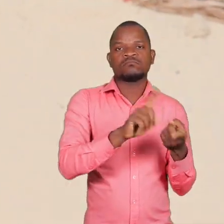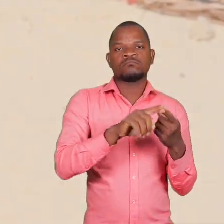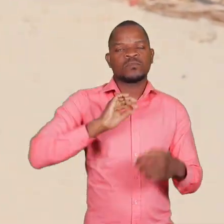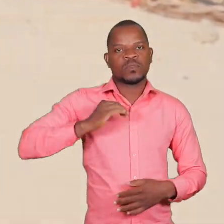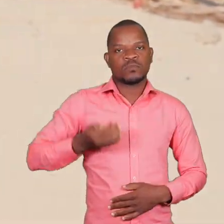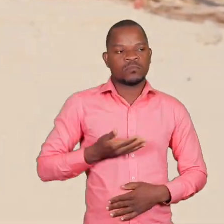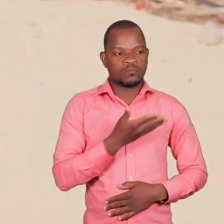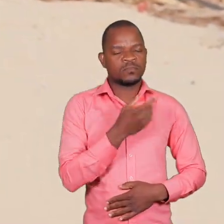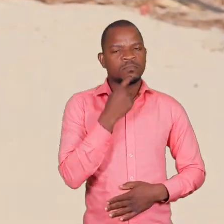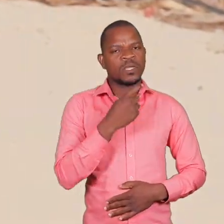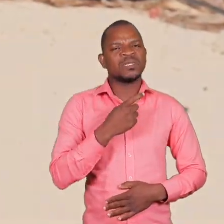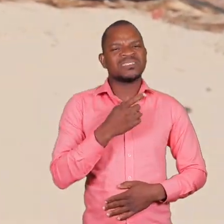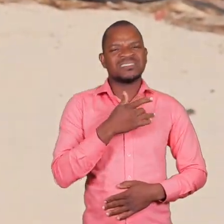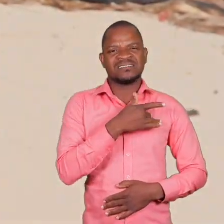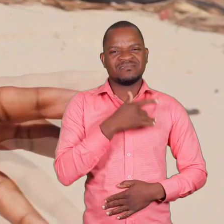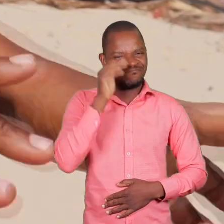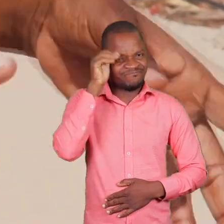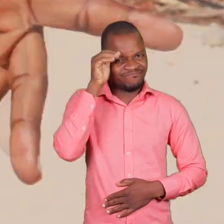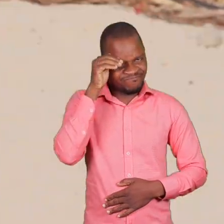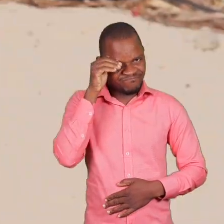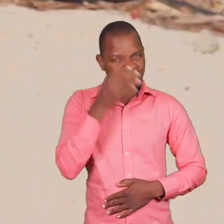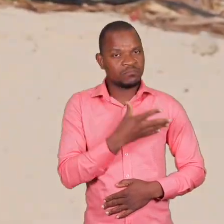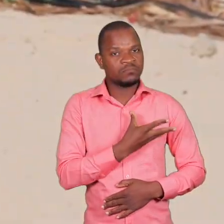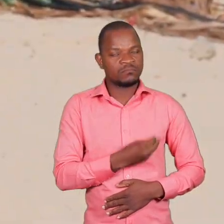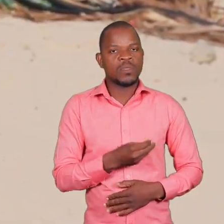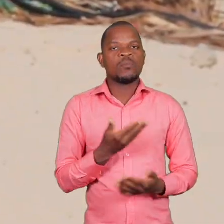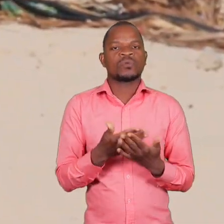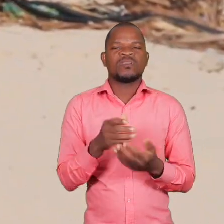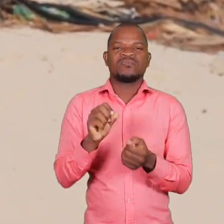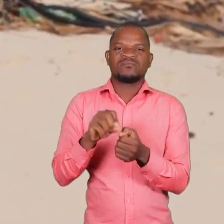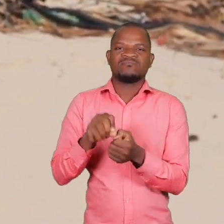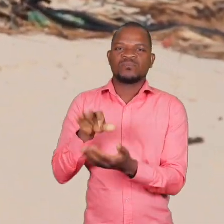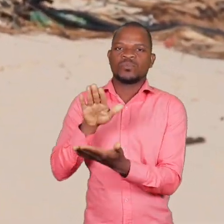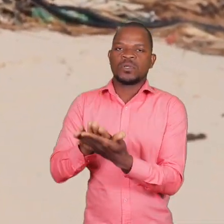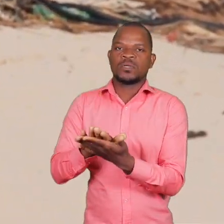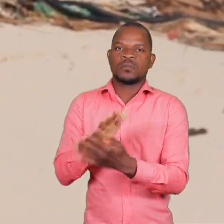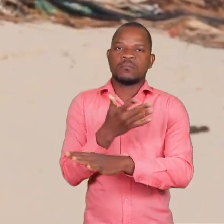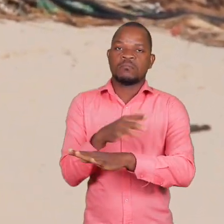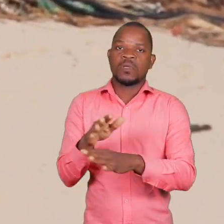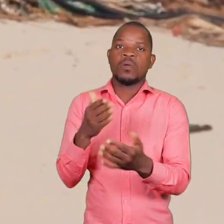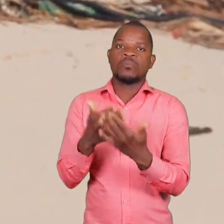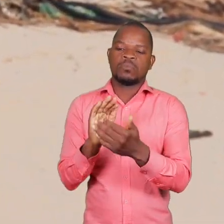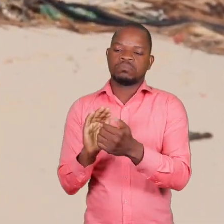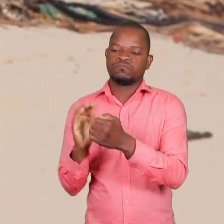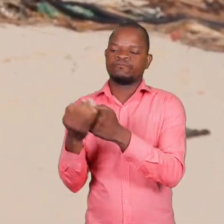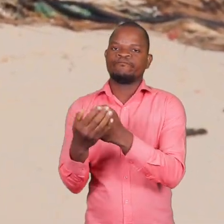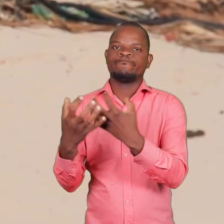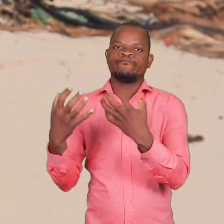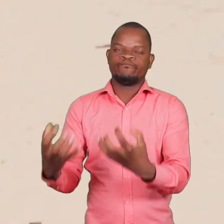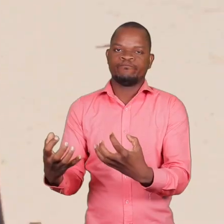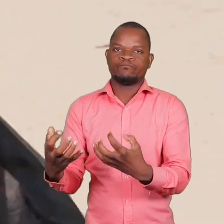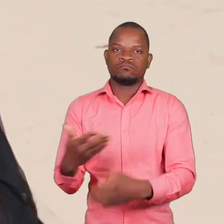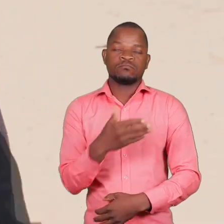Bashir conta que se sente constrangida sempre que vai fazer necessidades maiores na praia, pois não tem